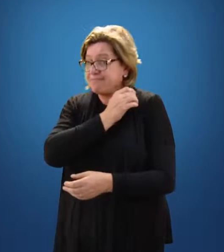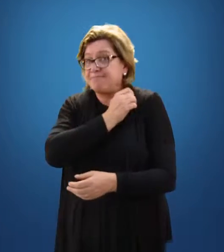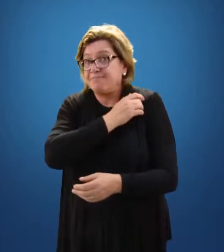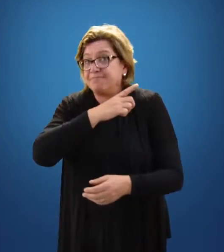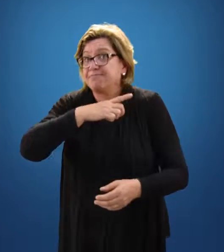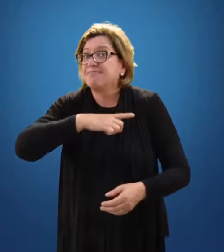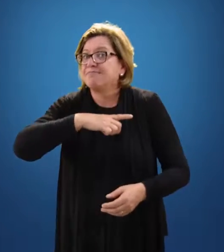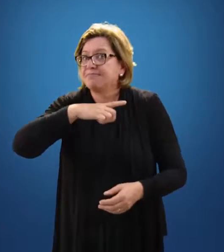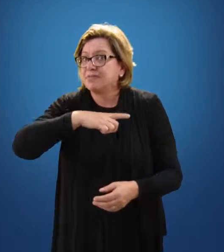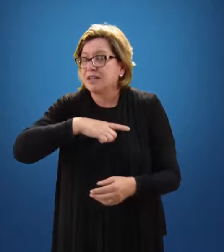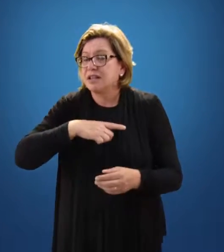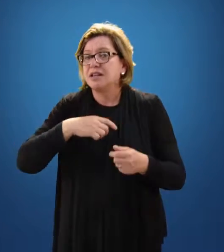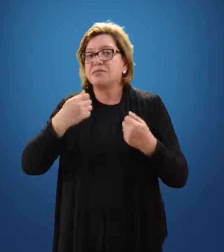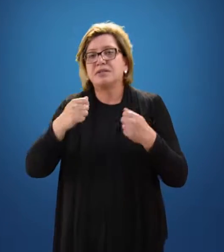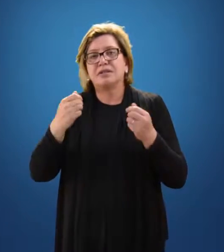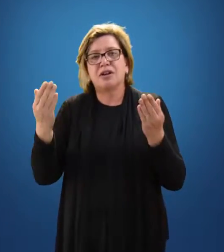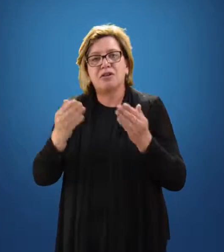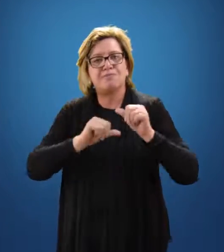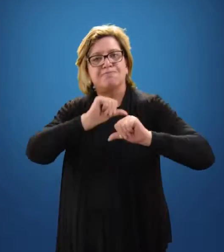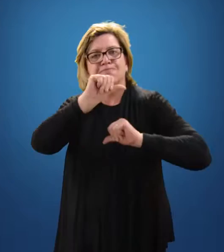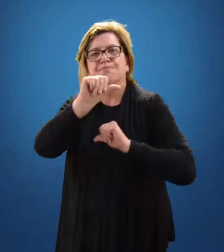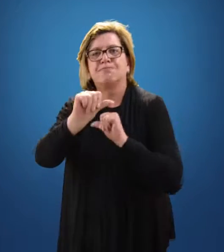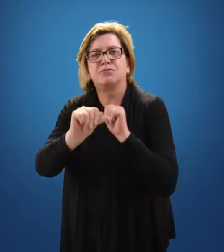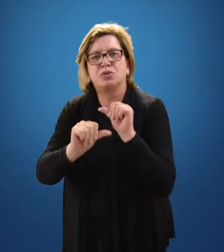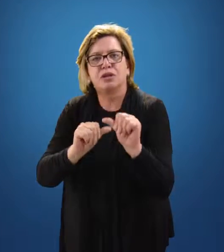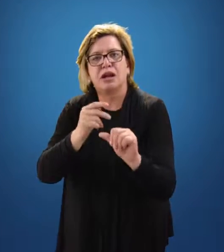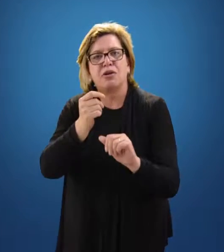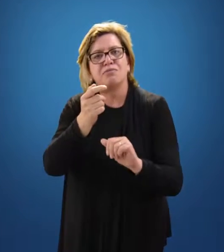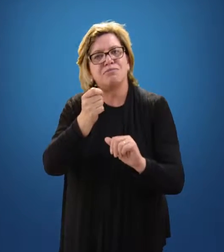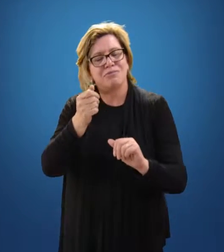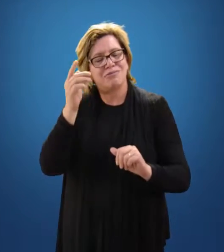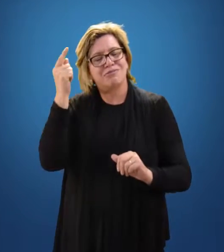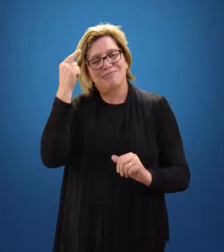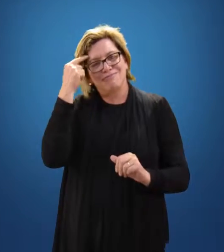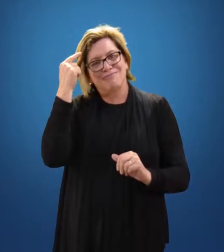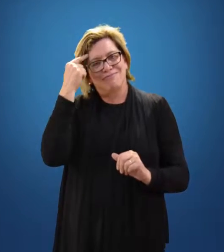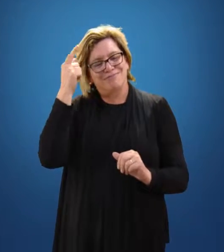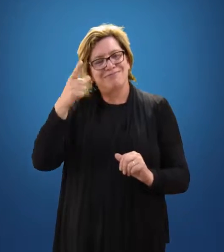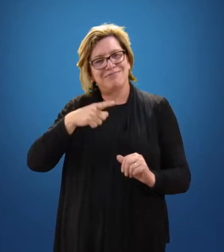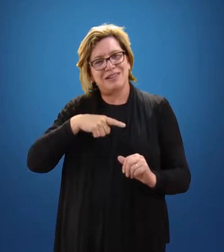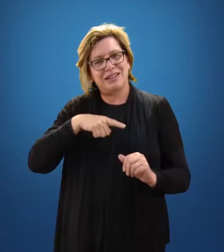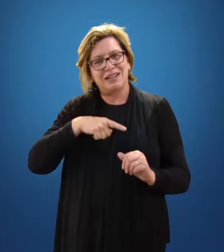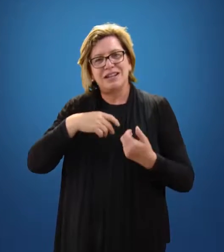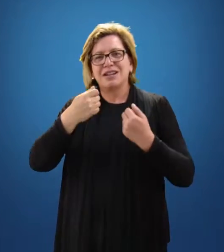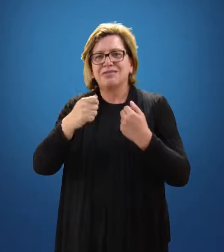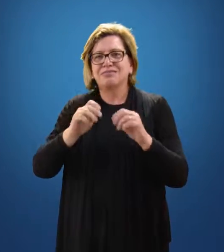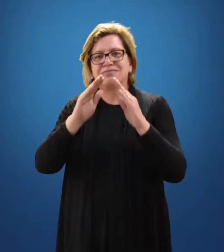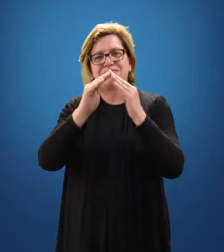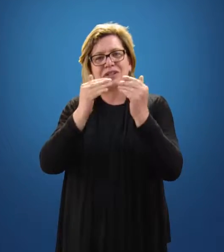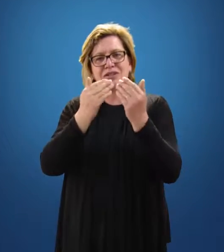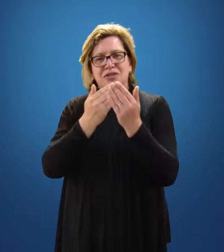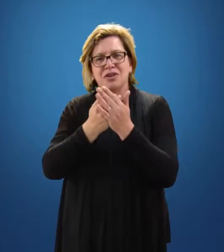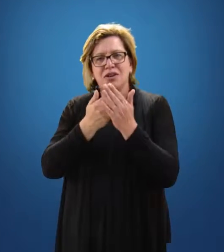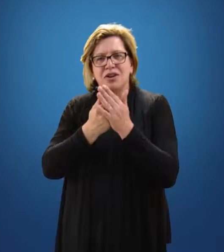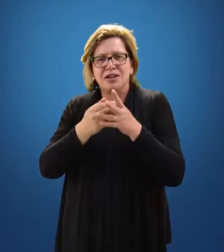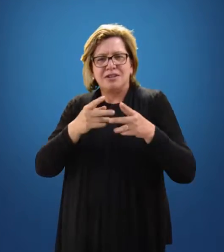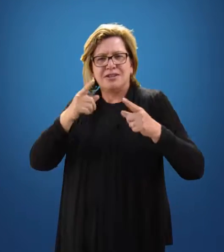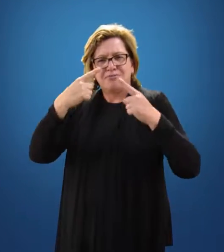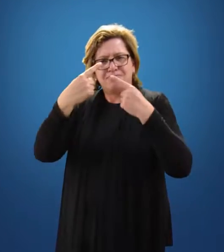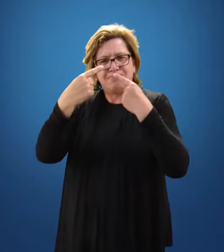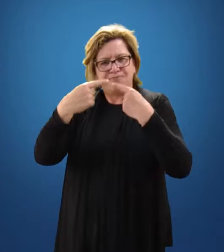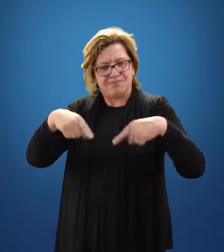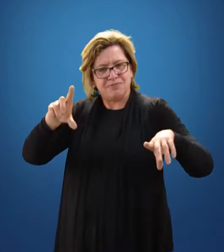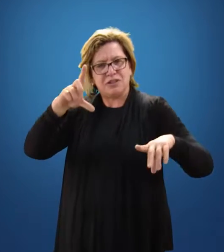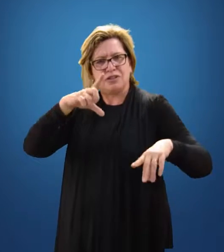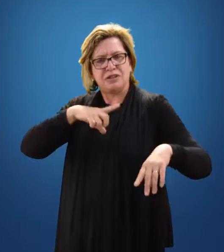preciso agora mudar um pouco esse paradigma. É preciso, então, que a escola encare os seus desafios